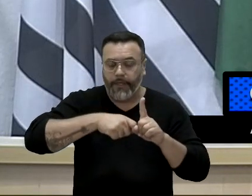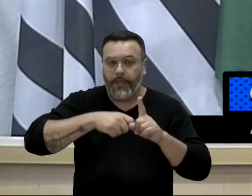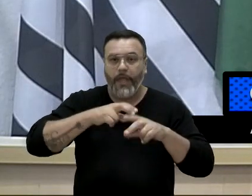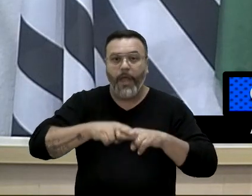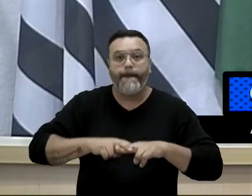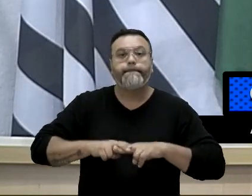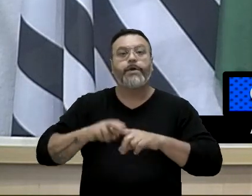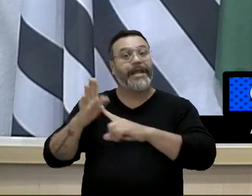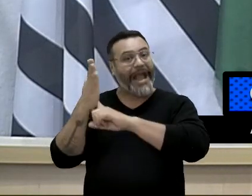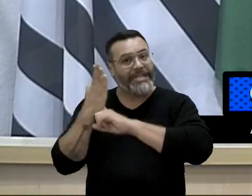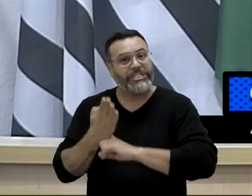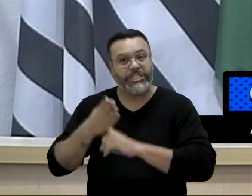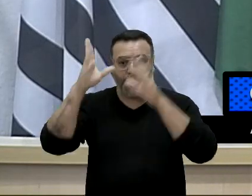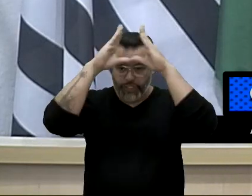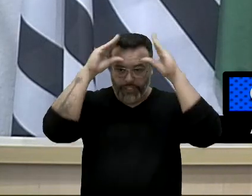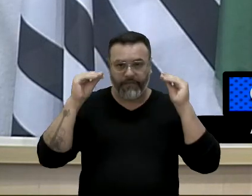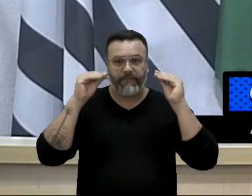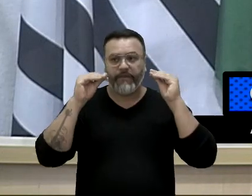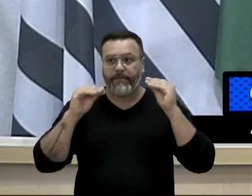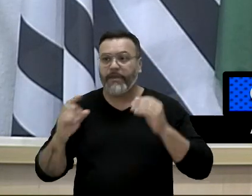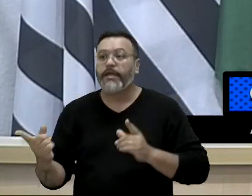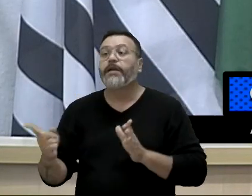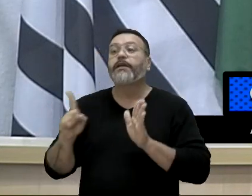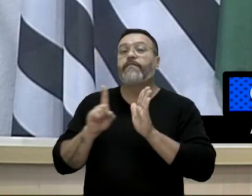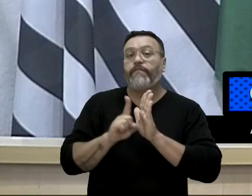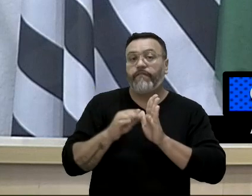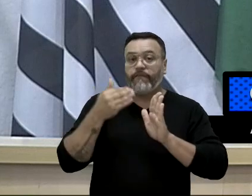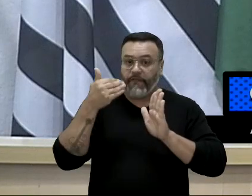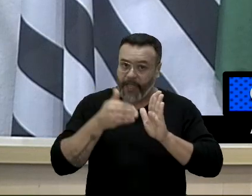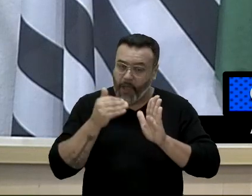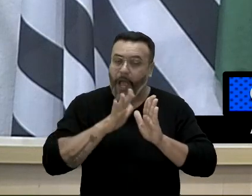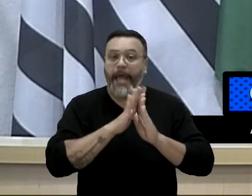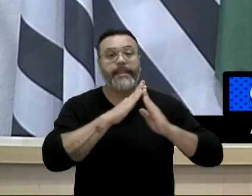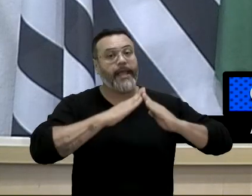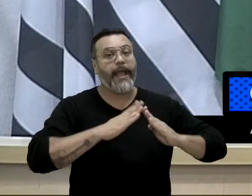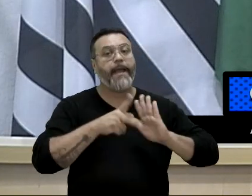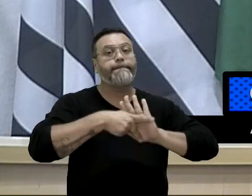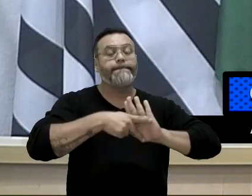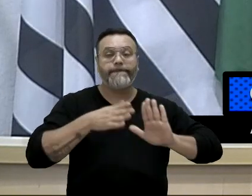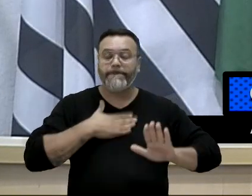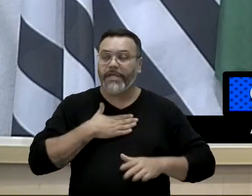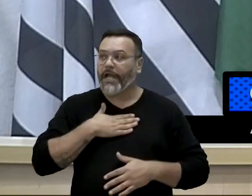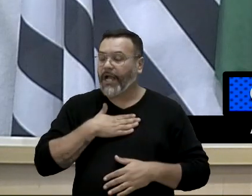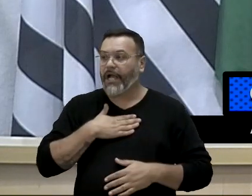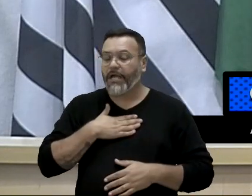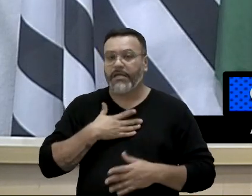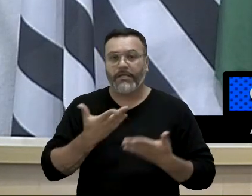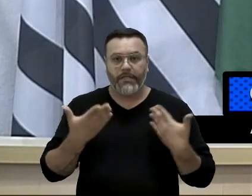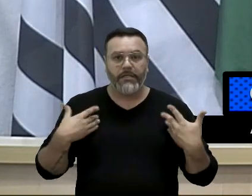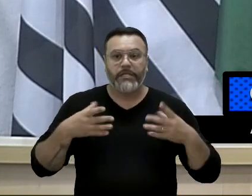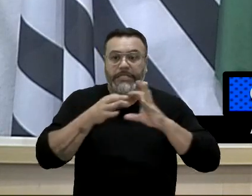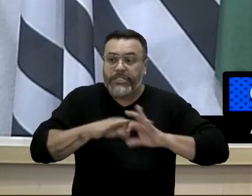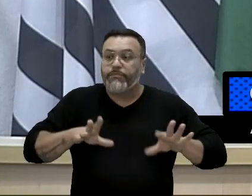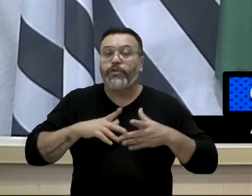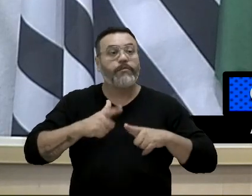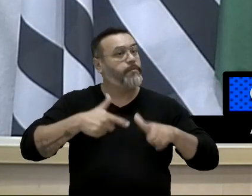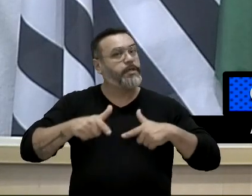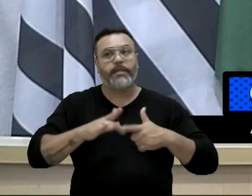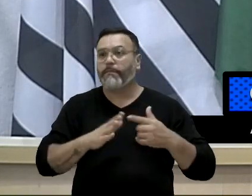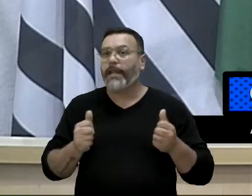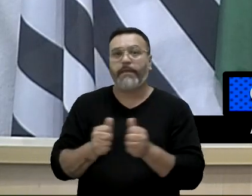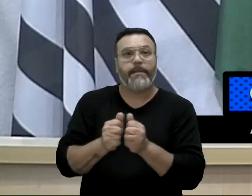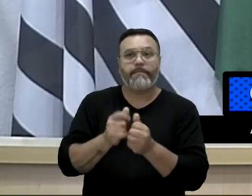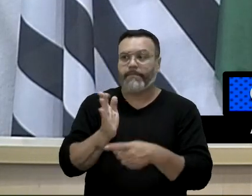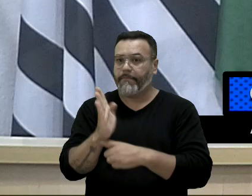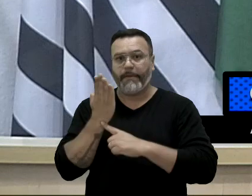tem na prefeitura, fica a pergunta, tem isso? Tem aquela enfermeira disponível que eu possa ir e ela faça todo esse trabalho para mim para eu conseguir